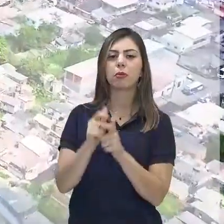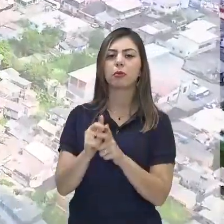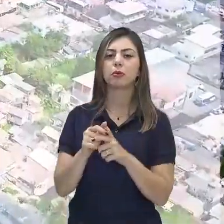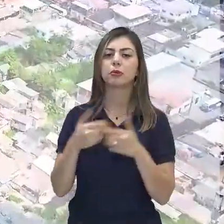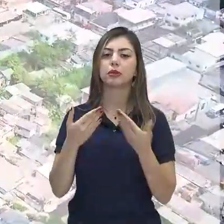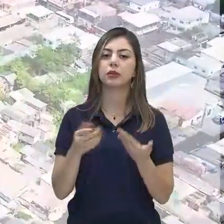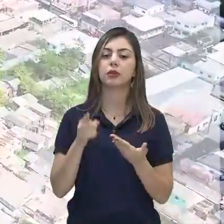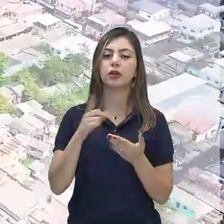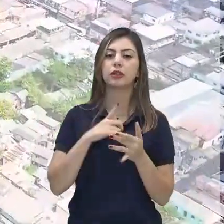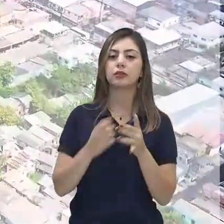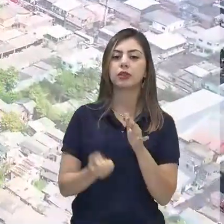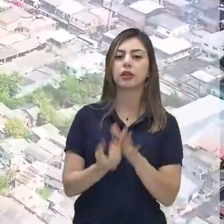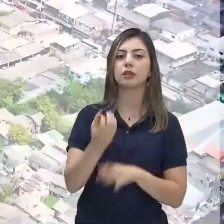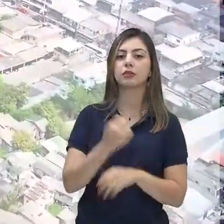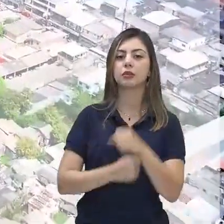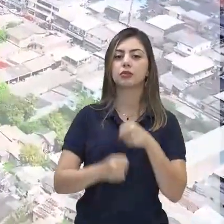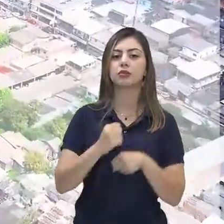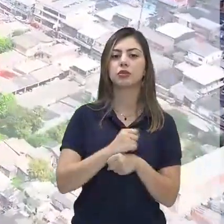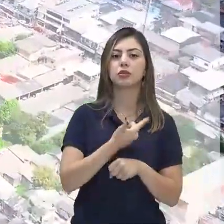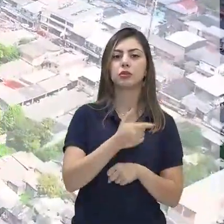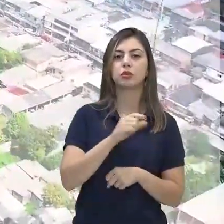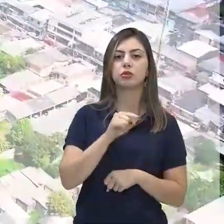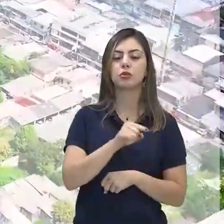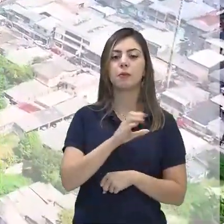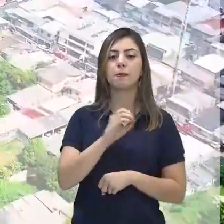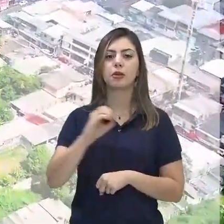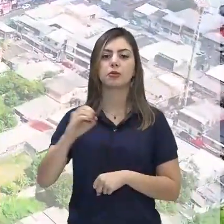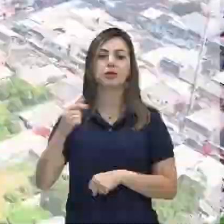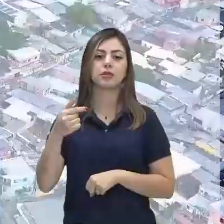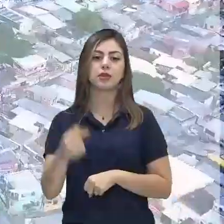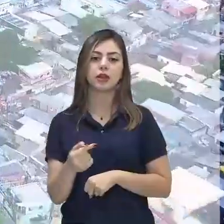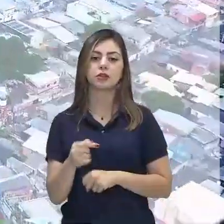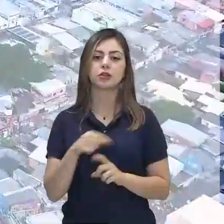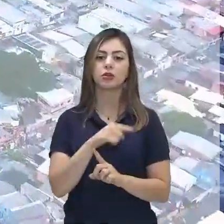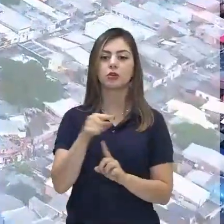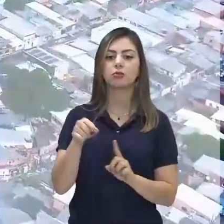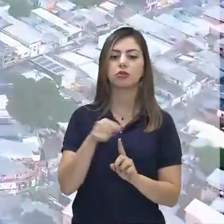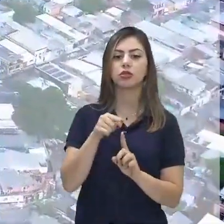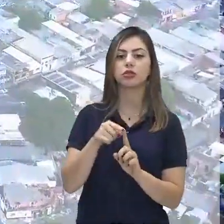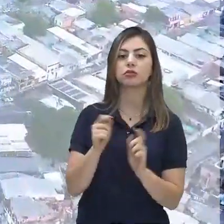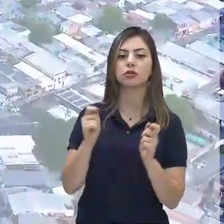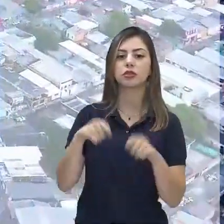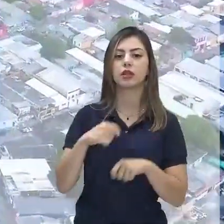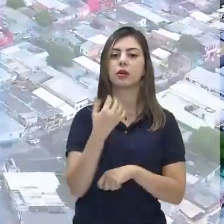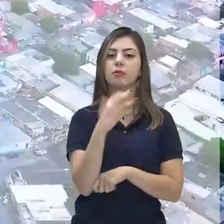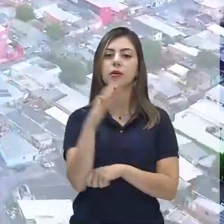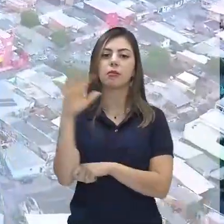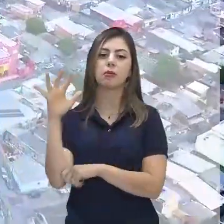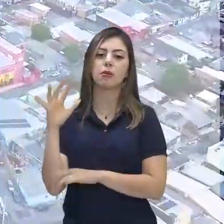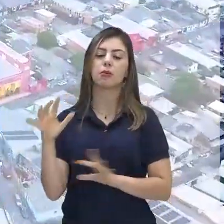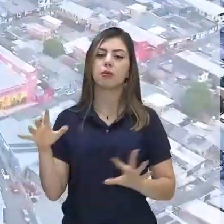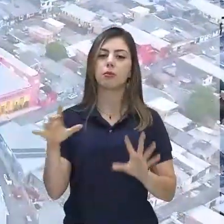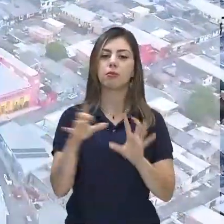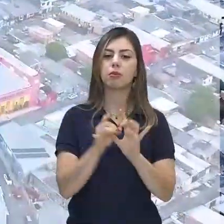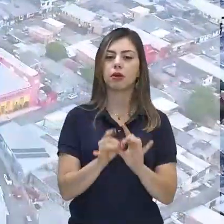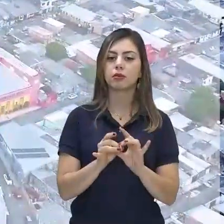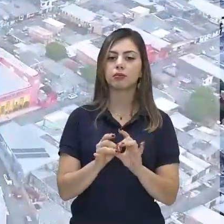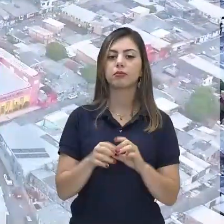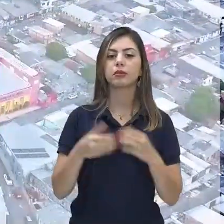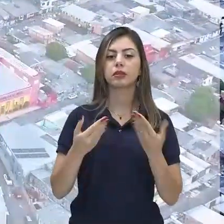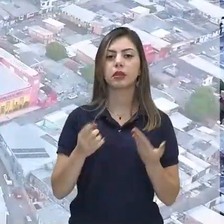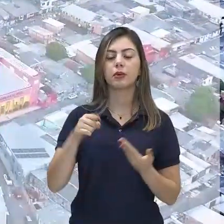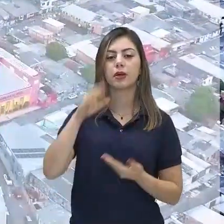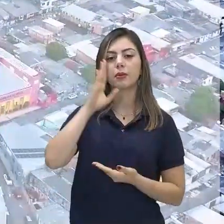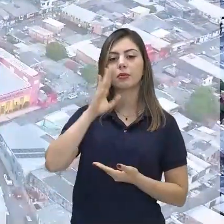criado no ano de 2007, com a missão de conectar esses fragmentos florestais urbanos ao longo do Igarapé do Mindu, que é um